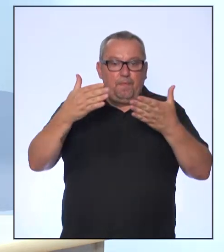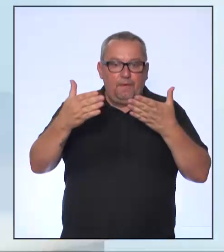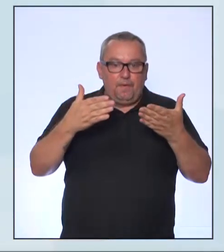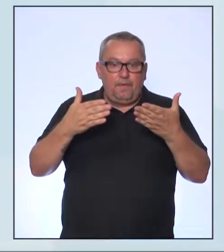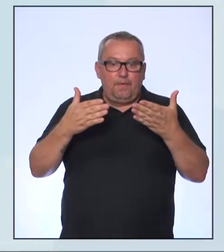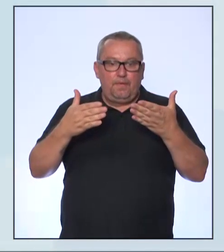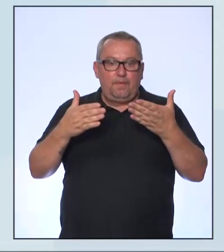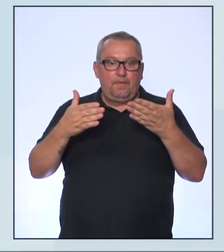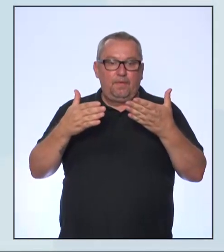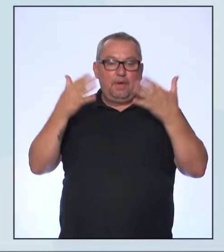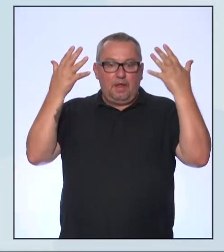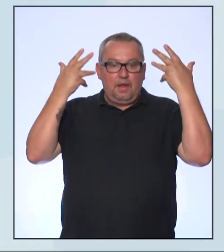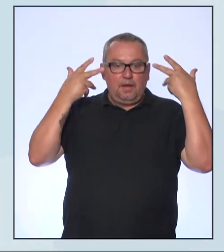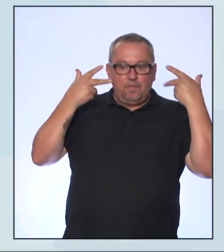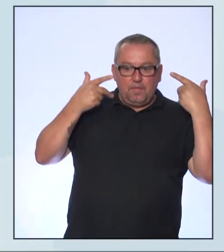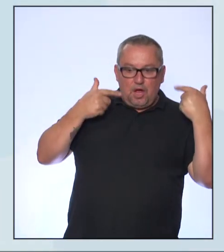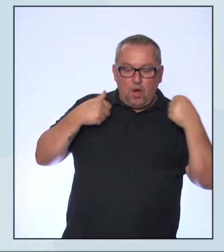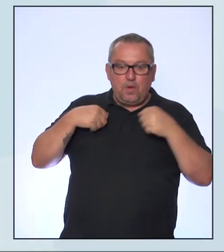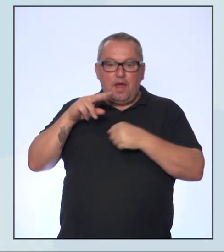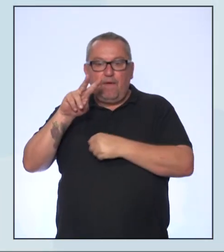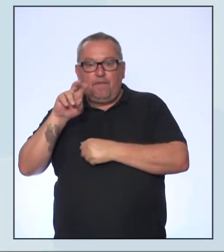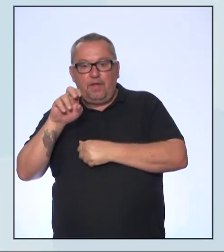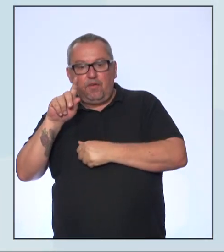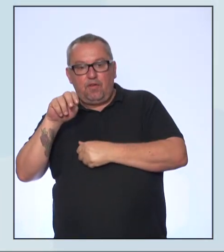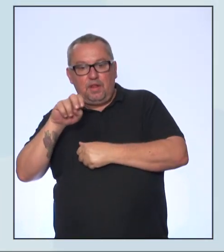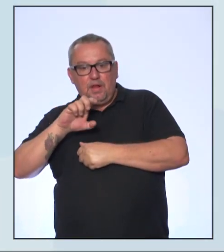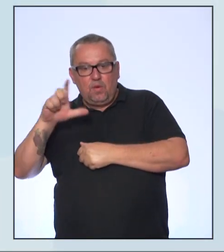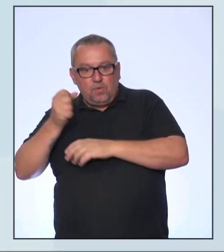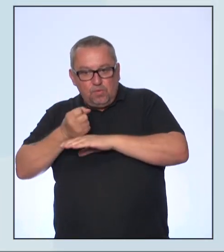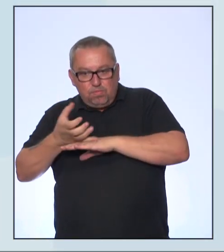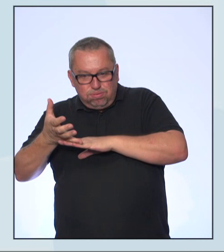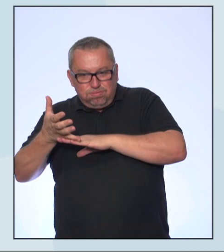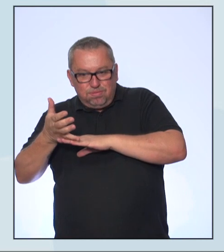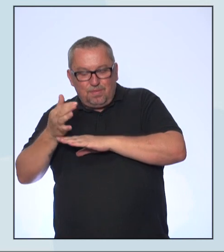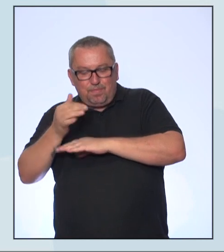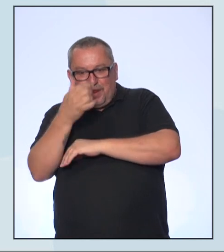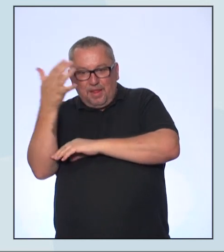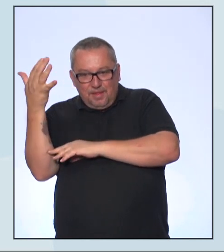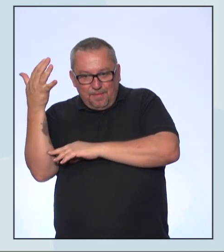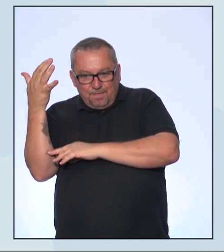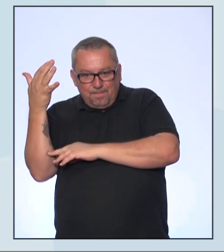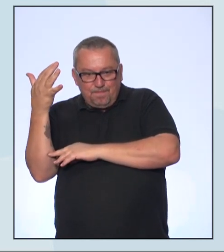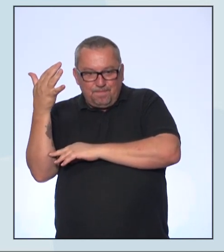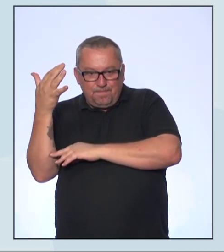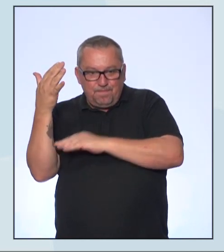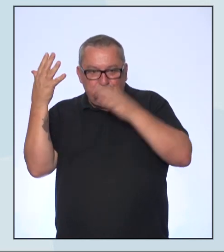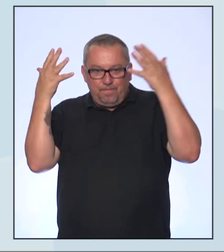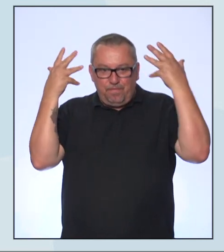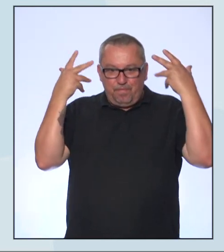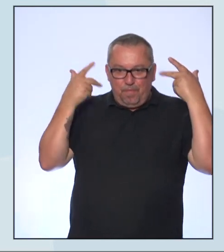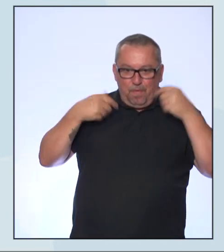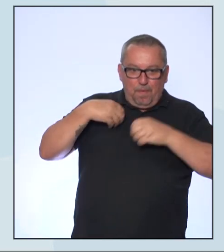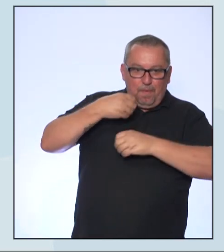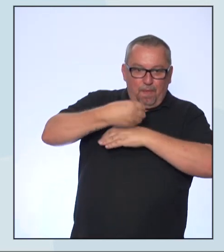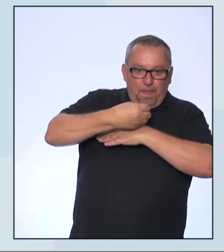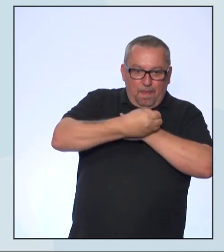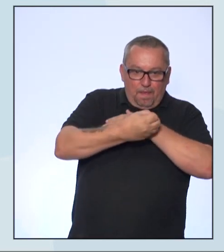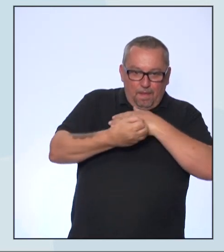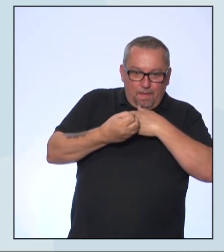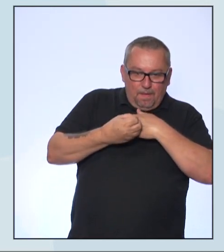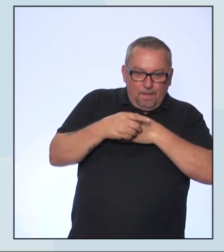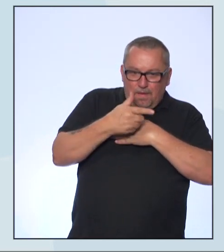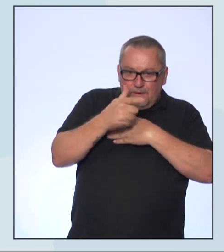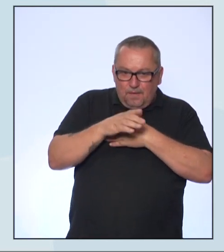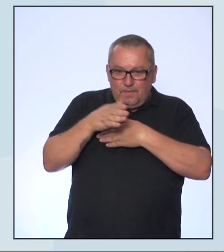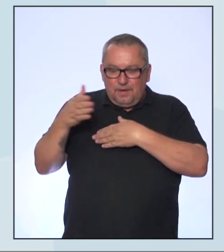célula animal e a célula vegetal? A célula animal, Tem duas estruturas que não tem na